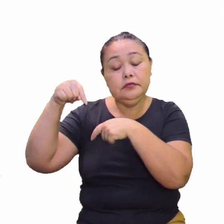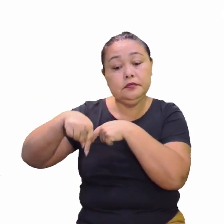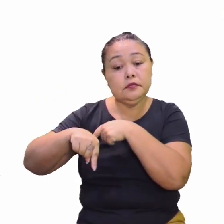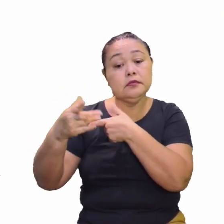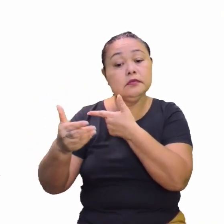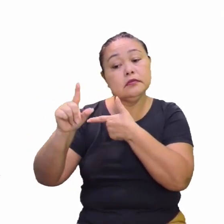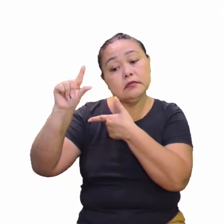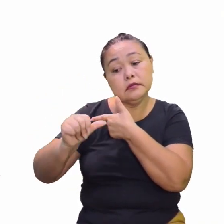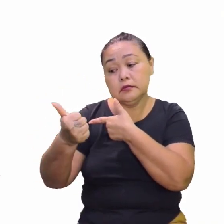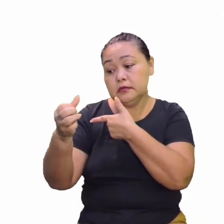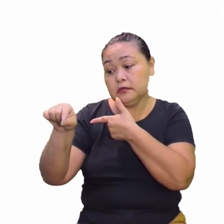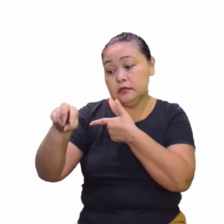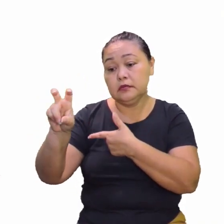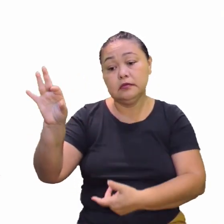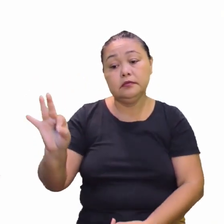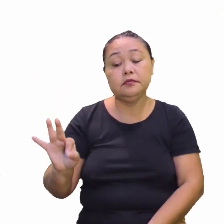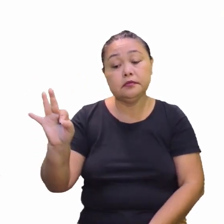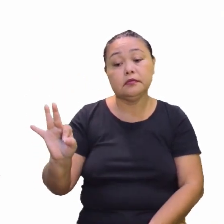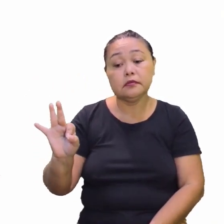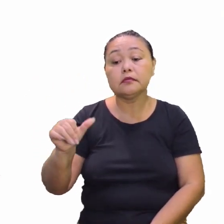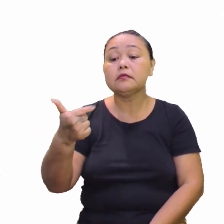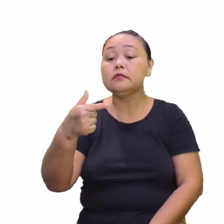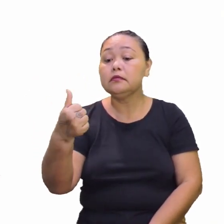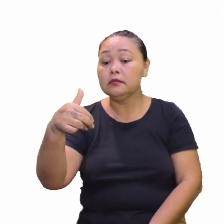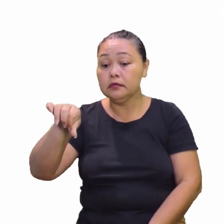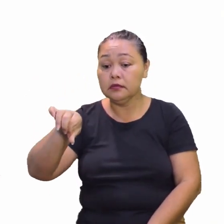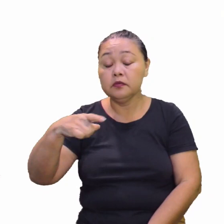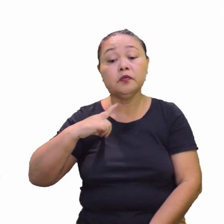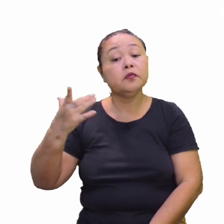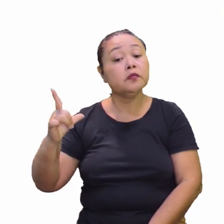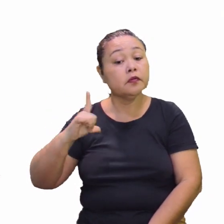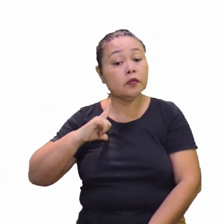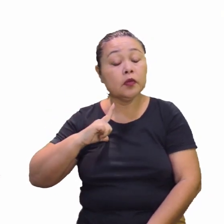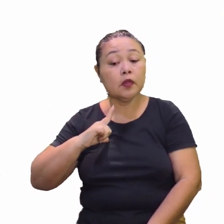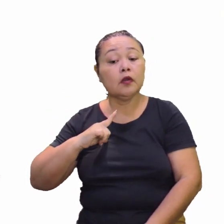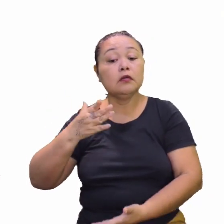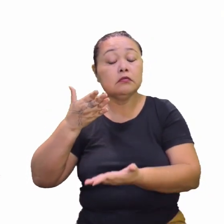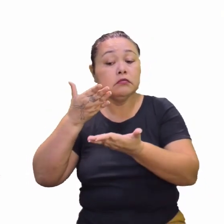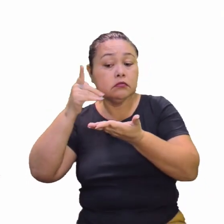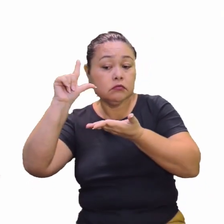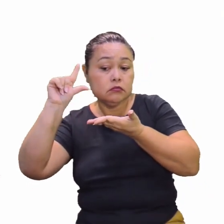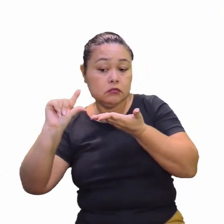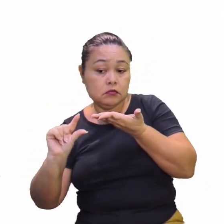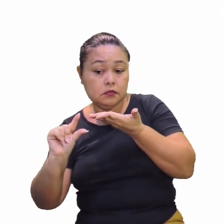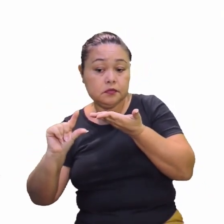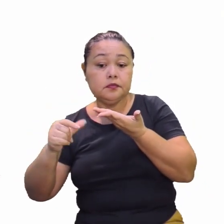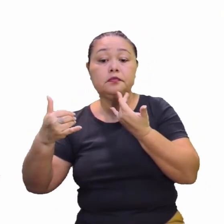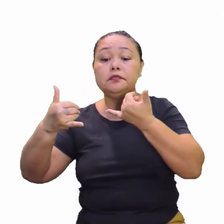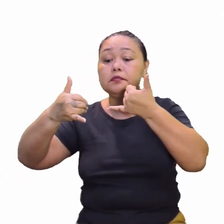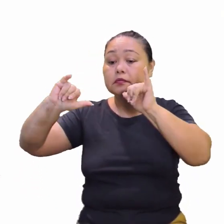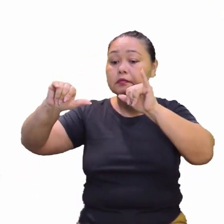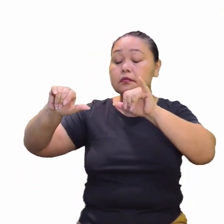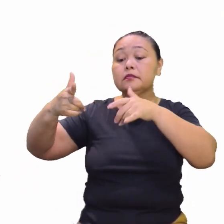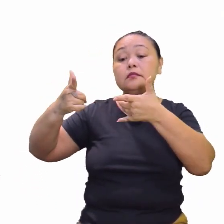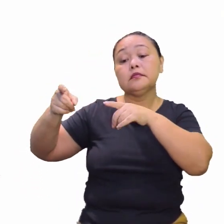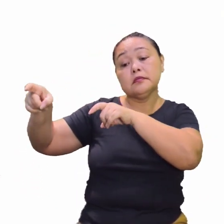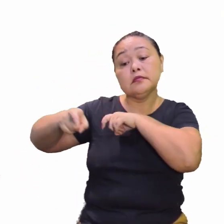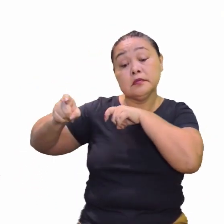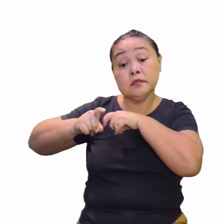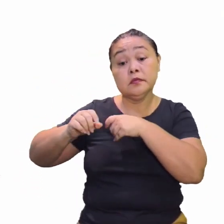bruto, agora ela caiu para 16,5% em 2019 e houve também uma queda na agropecuária